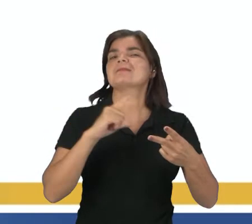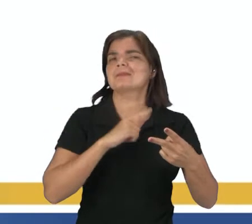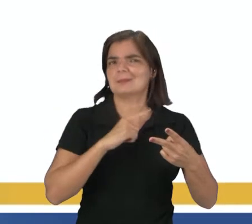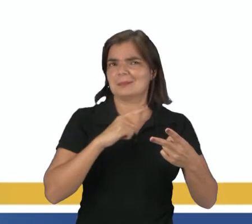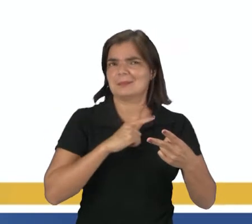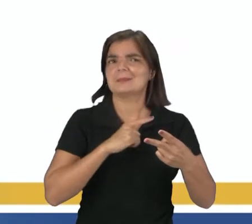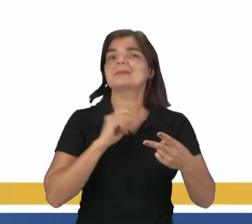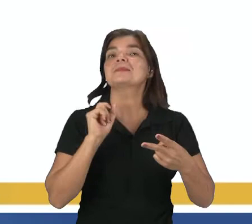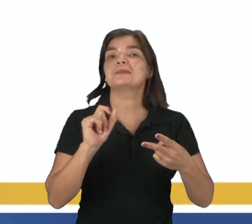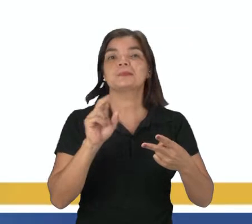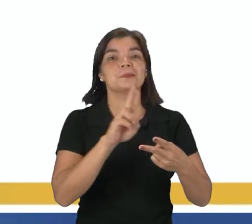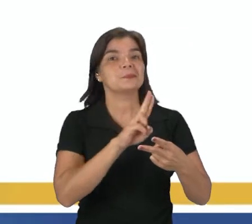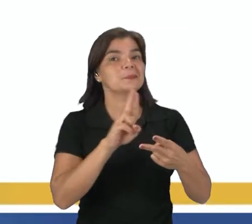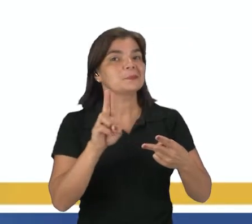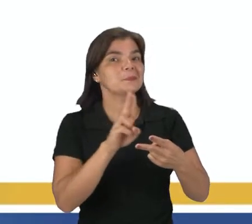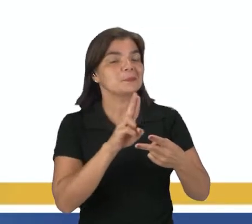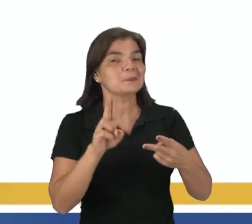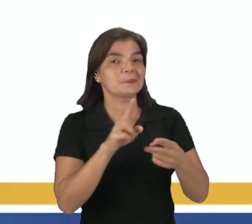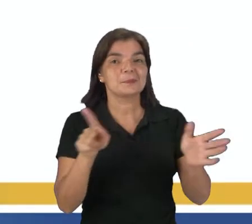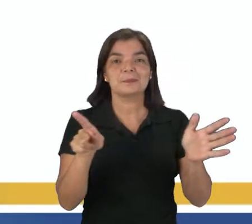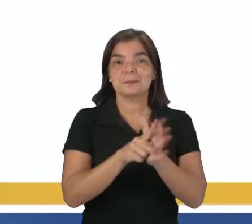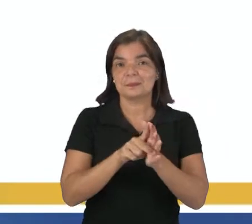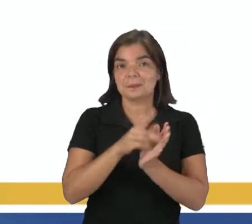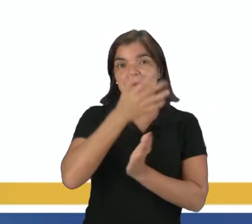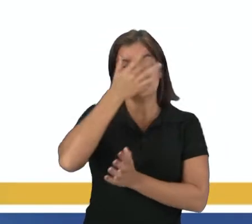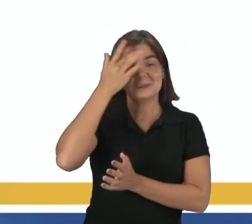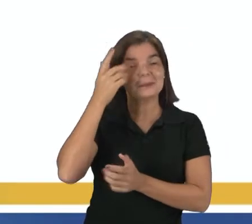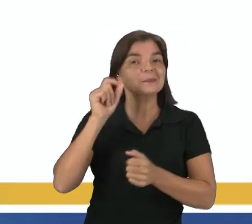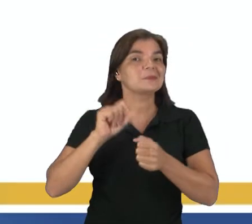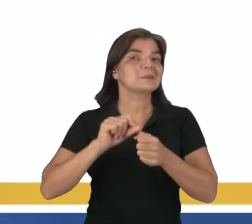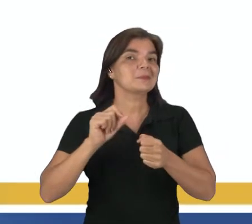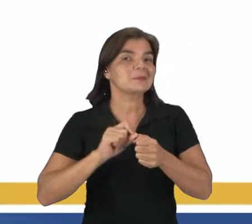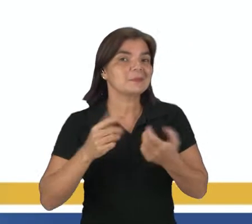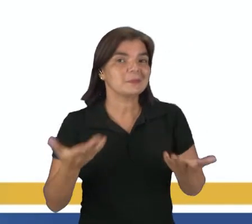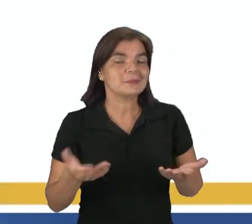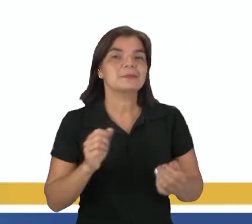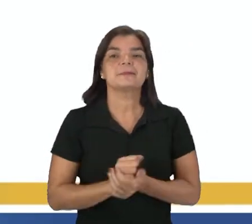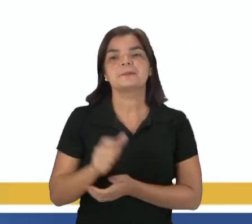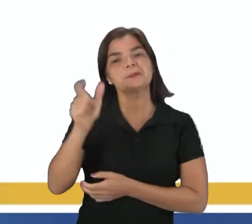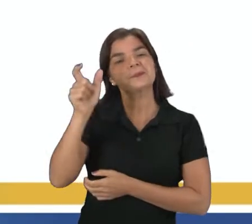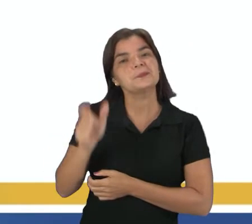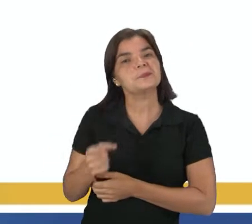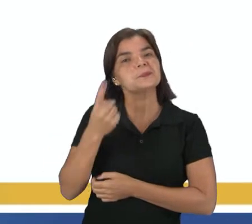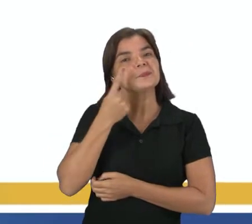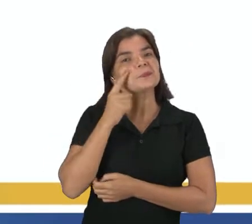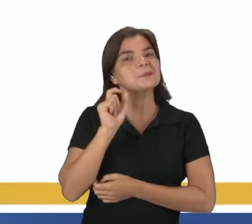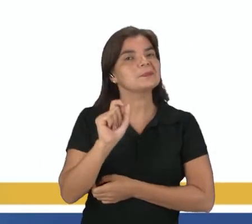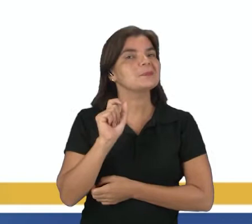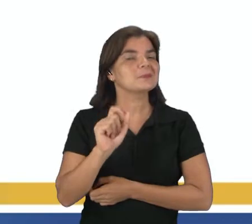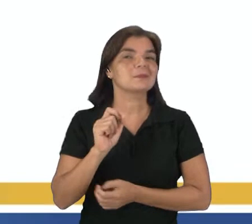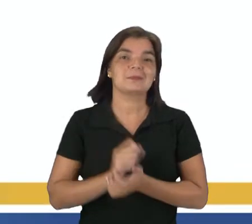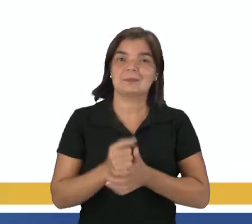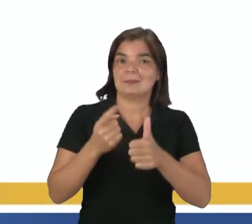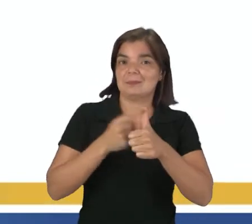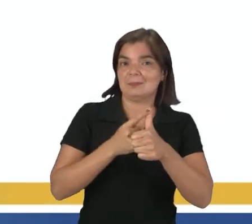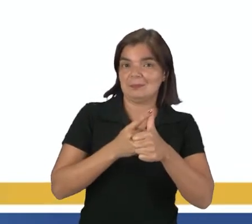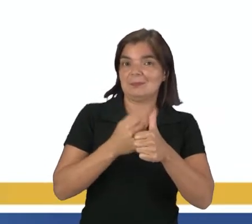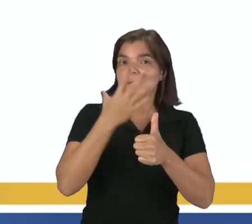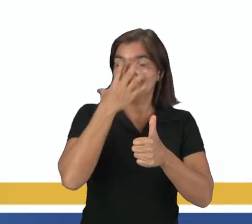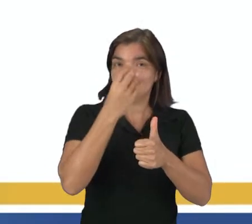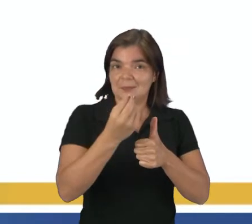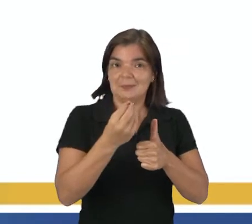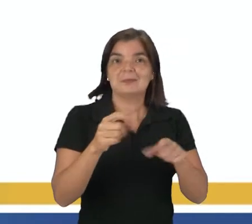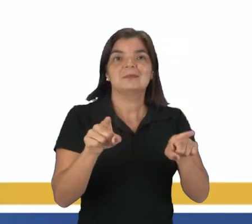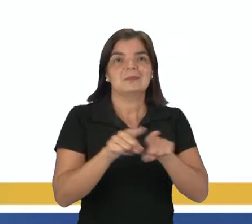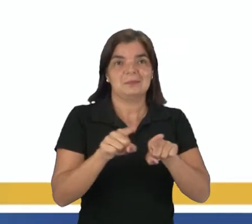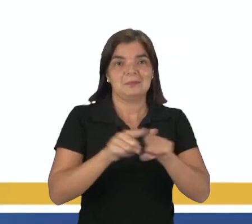são batizadas com o nome dos seus inventores. E aí do lado vocês estão vendo então a primeira